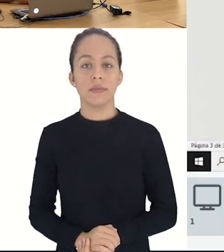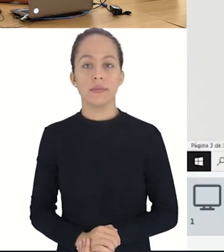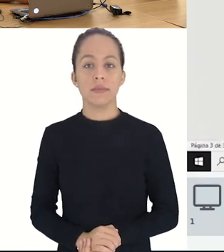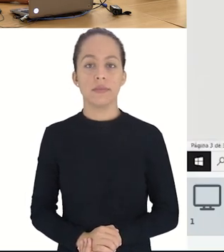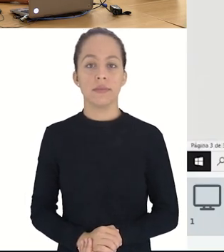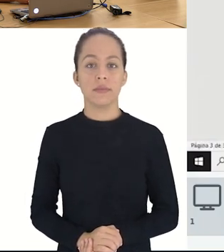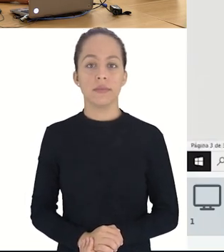G1